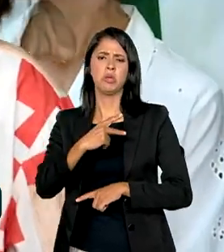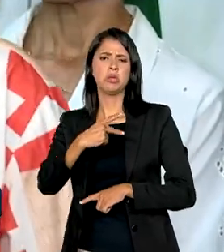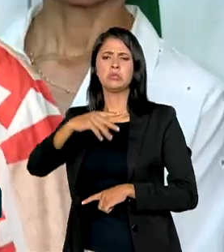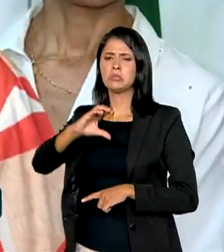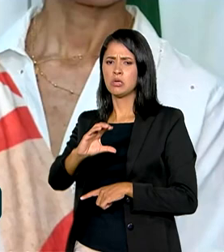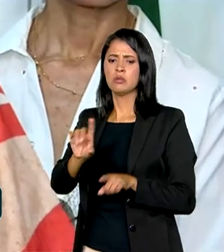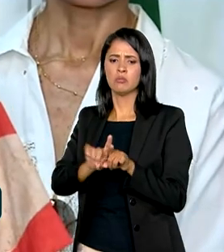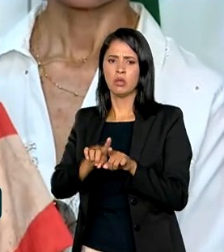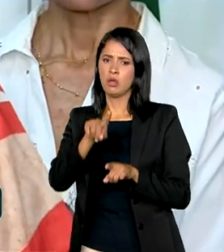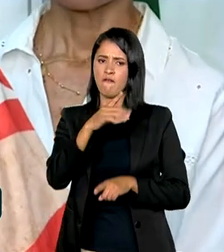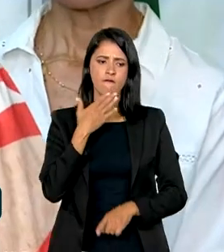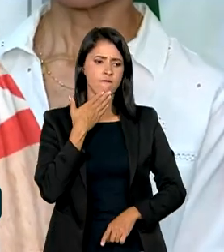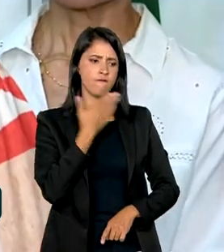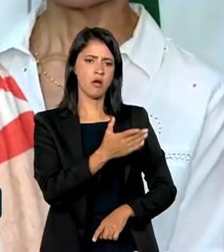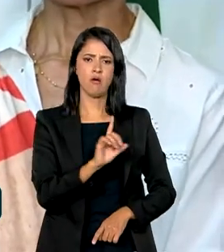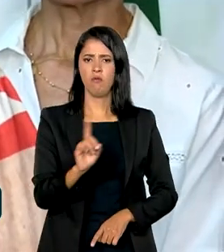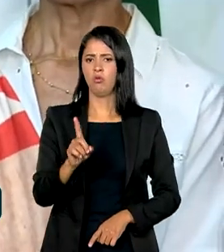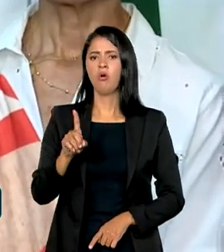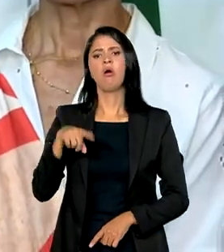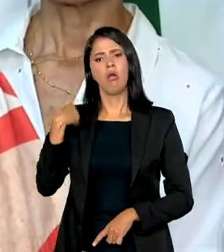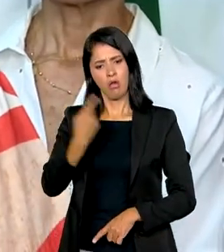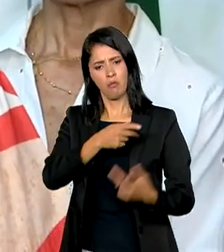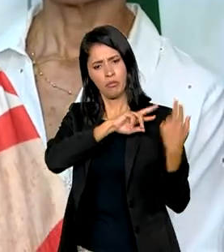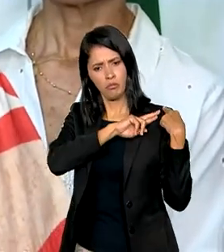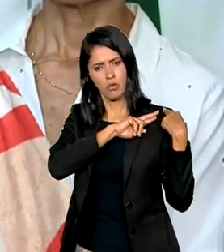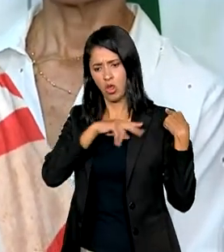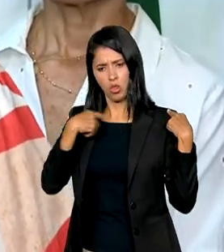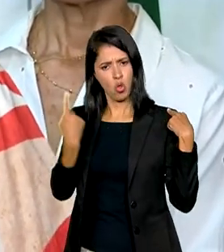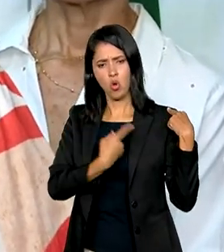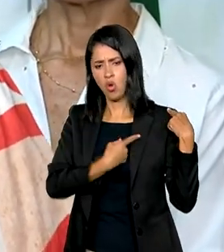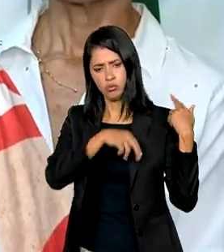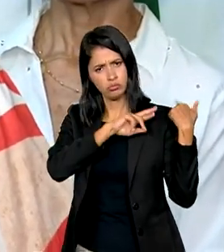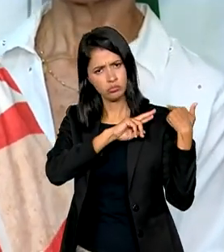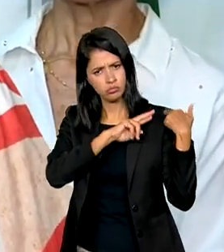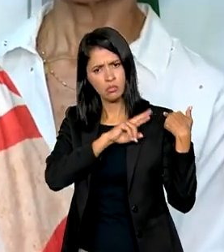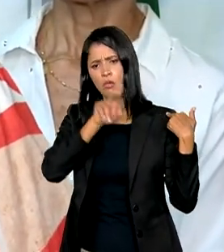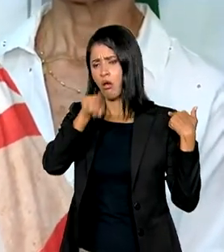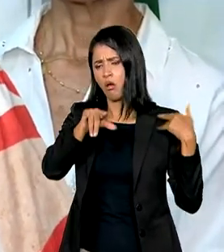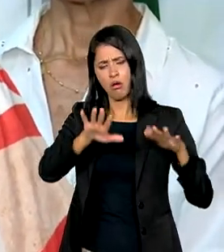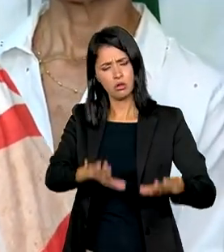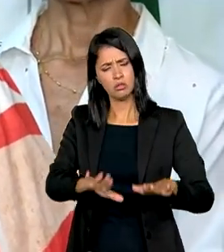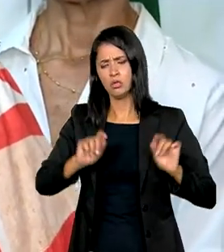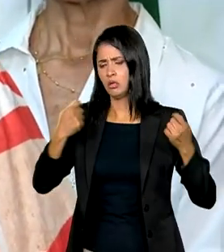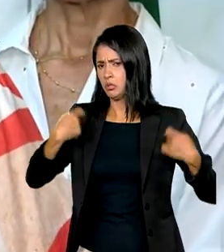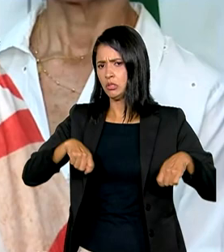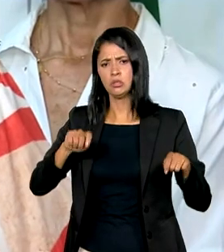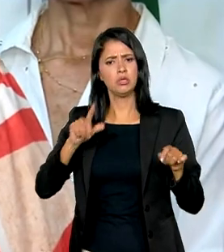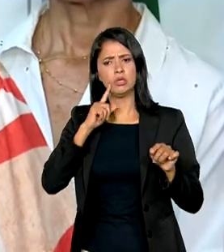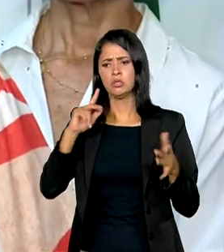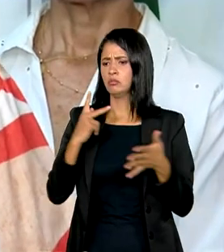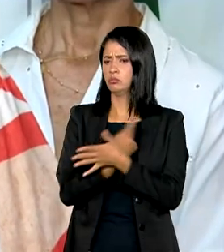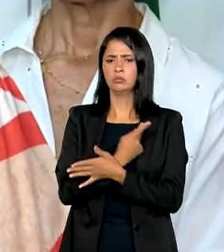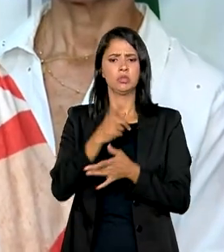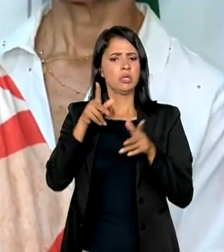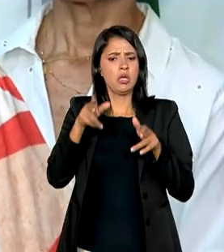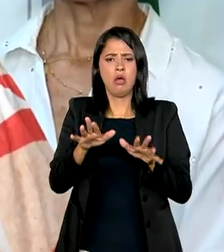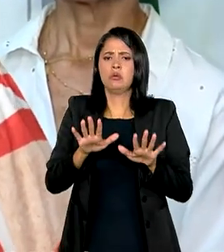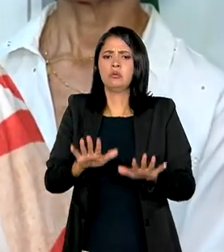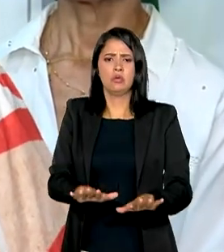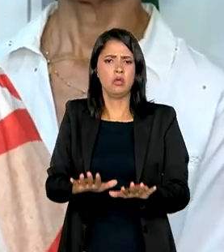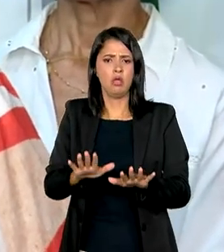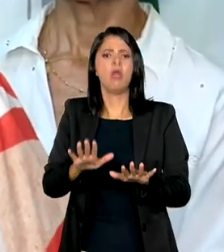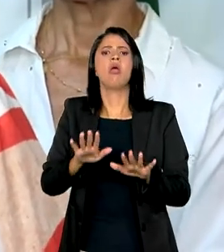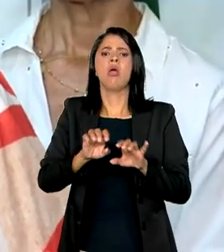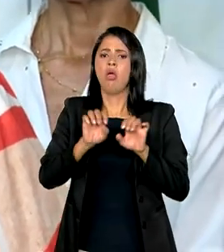não é nenhum favor, é o nosso dever. É assim que as coisas devem exatamente serem feitas. É